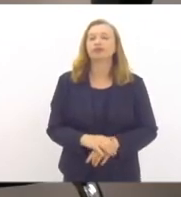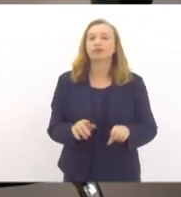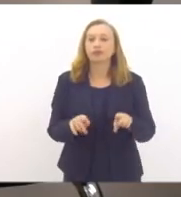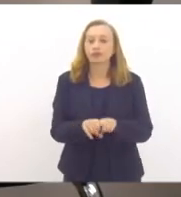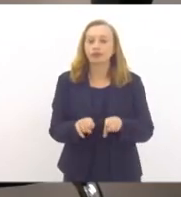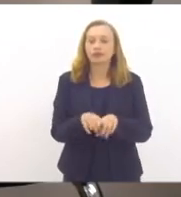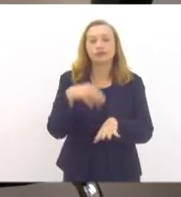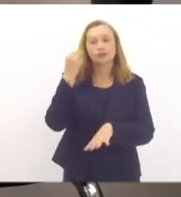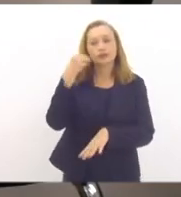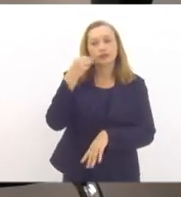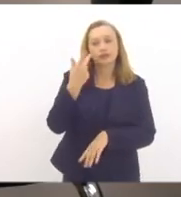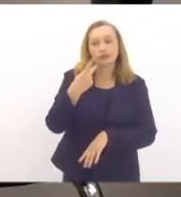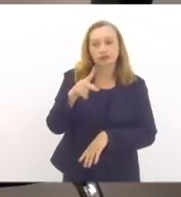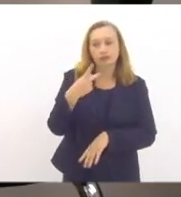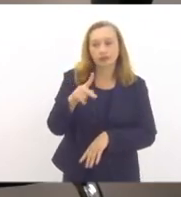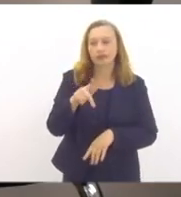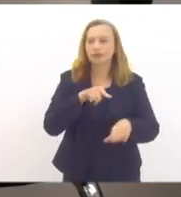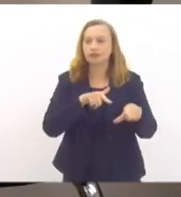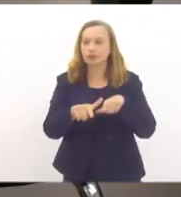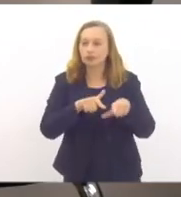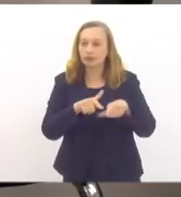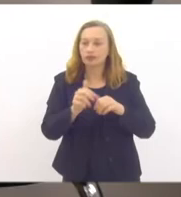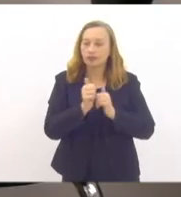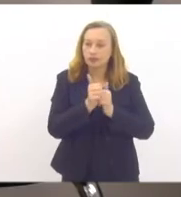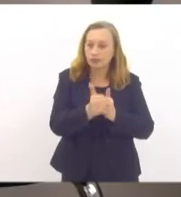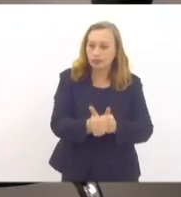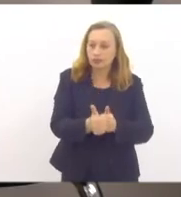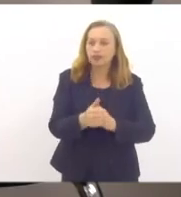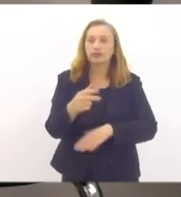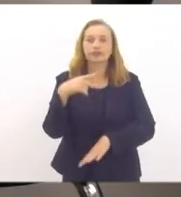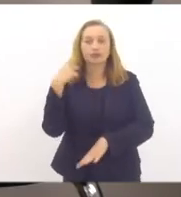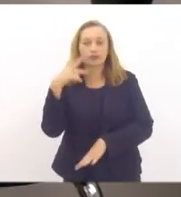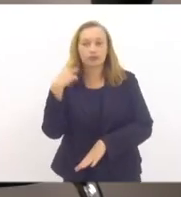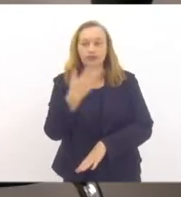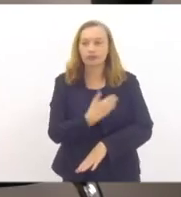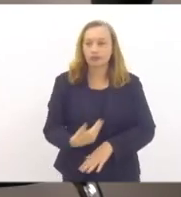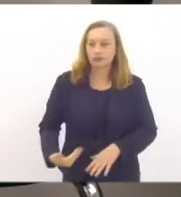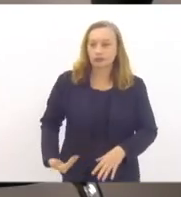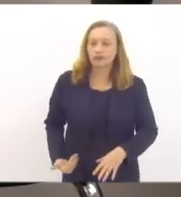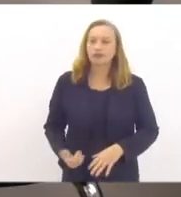a experiência dela no trabalho e na condução de políticas públicas,